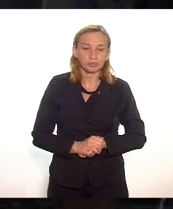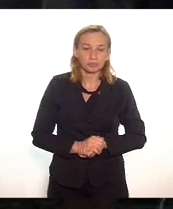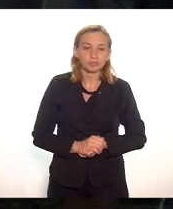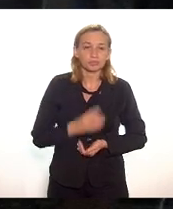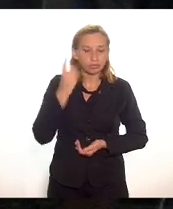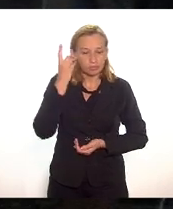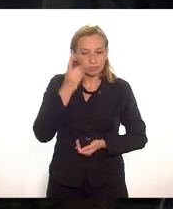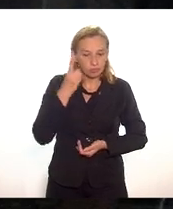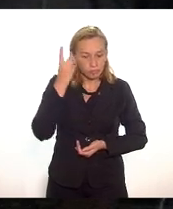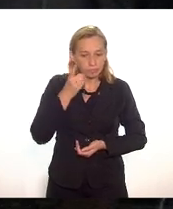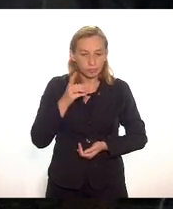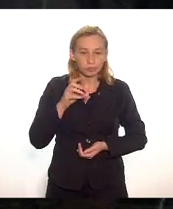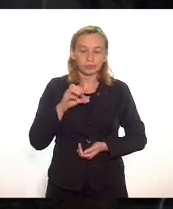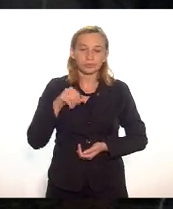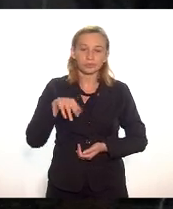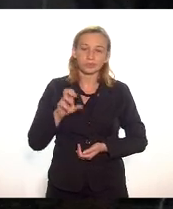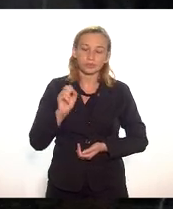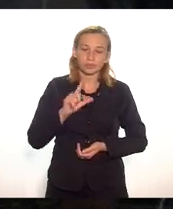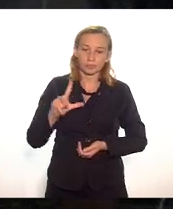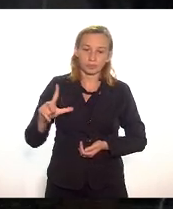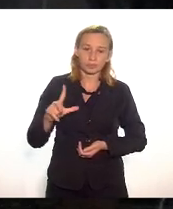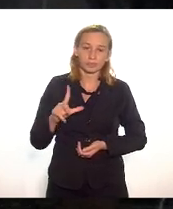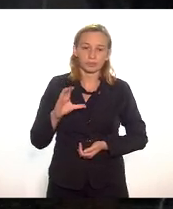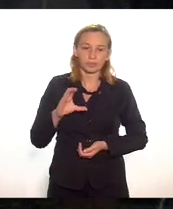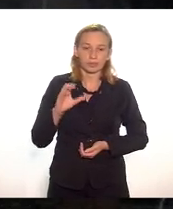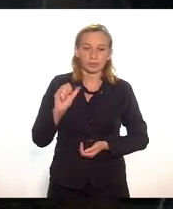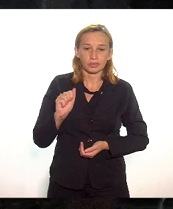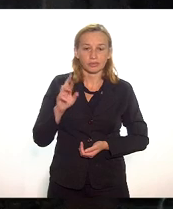Deputado Noel de Carvalho.